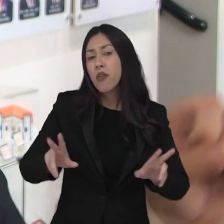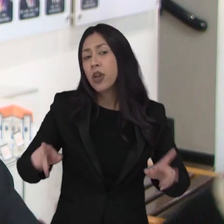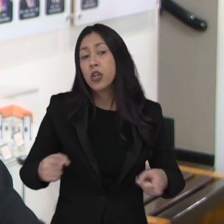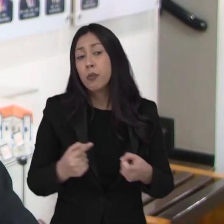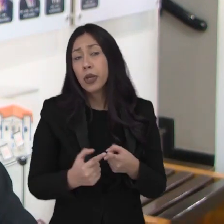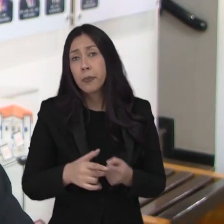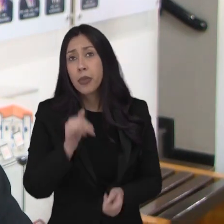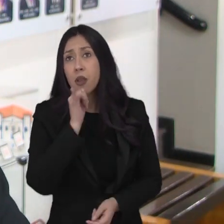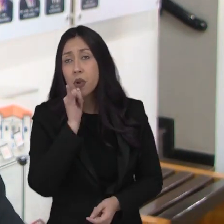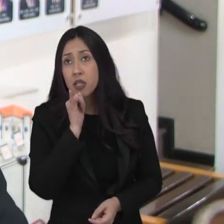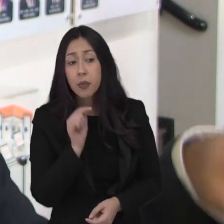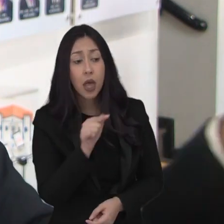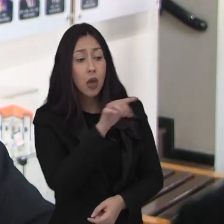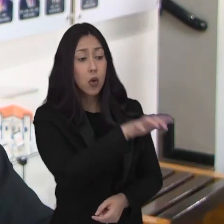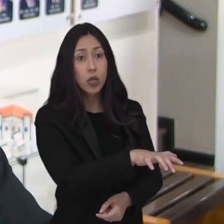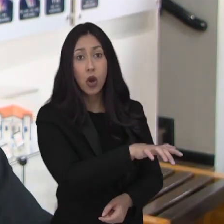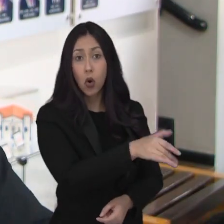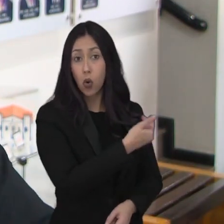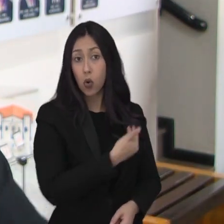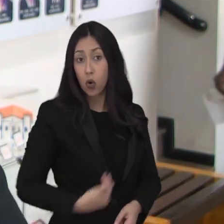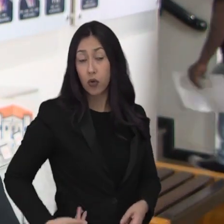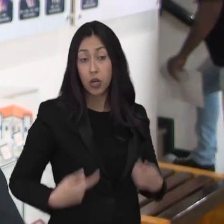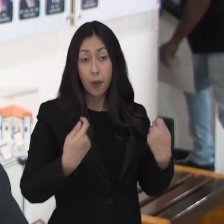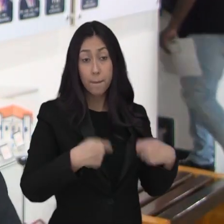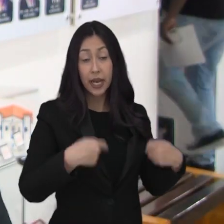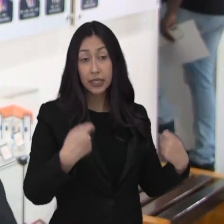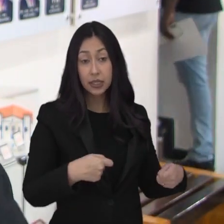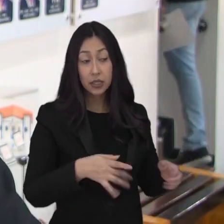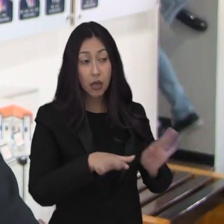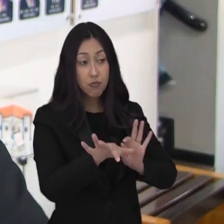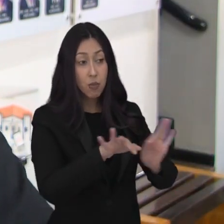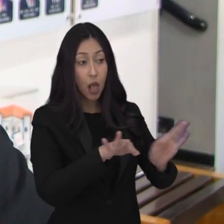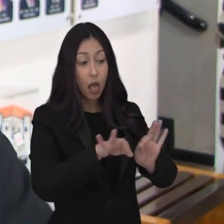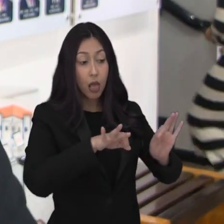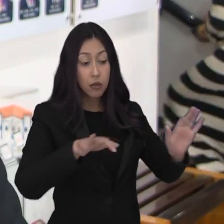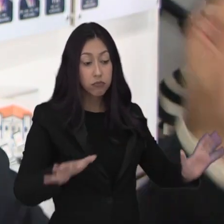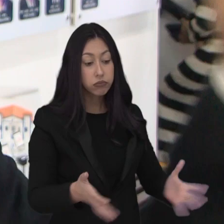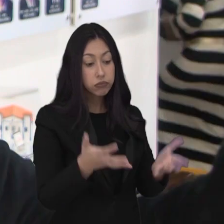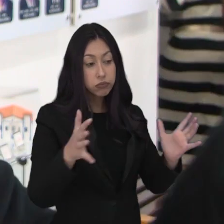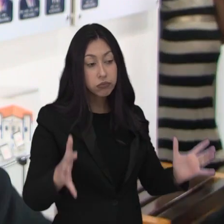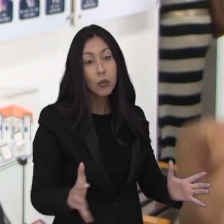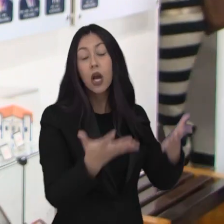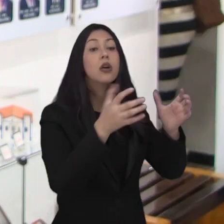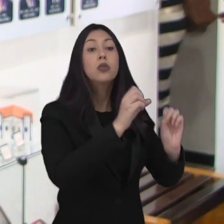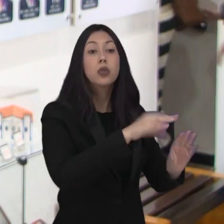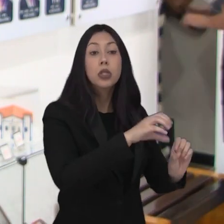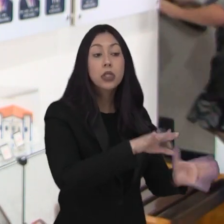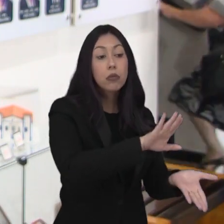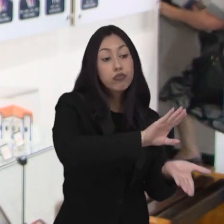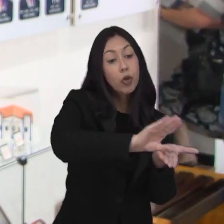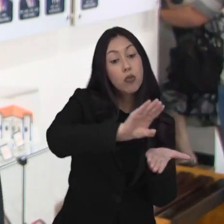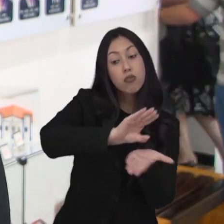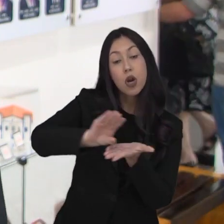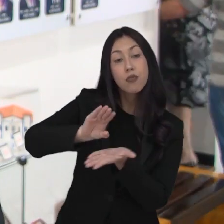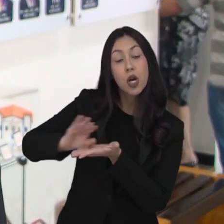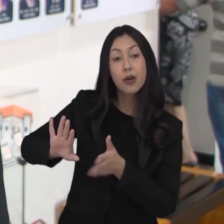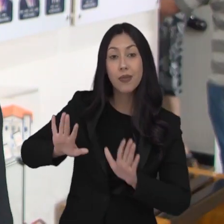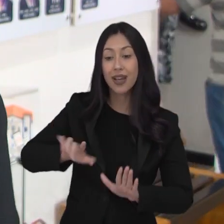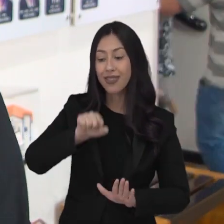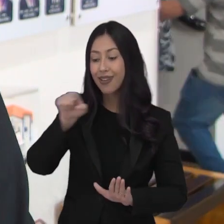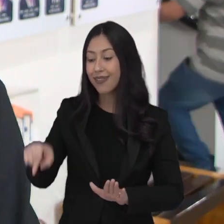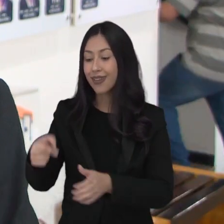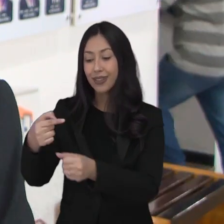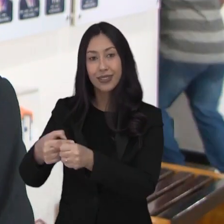União precisa capitanear programas de fomento à educação, por exemplo, que são repassados para os municípios. Já no